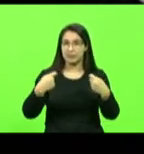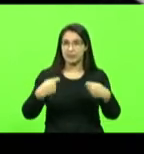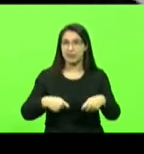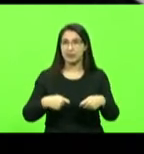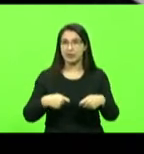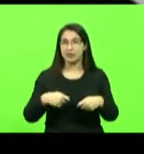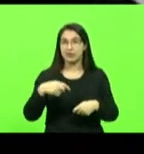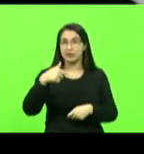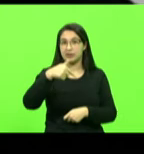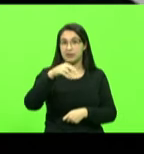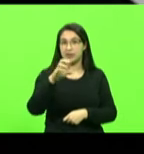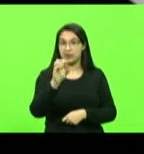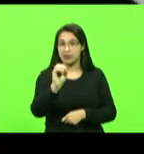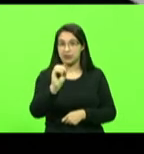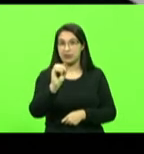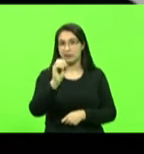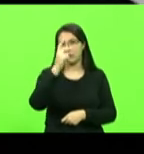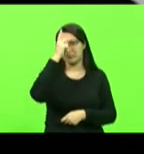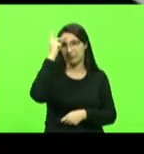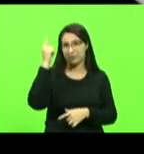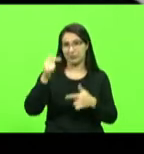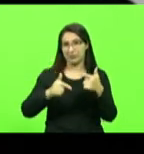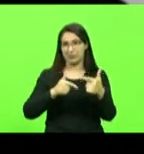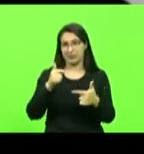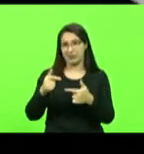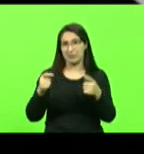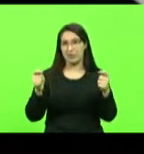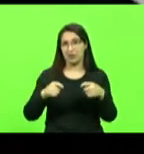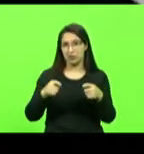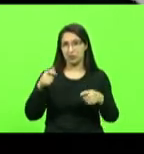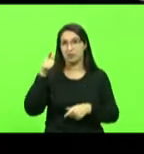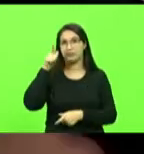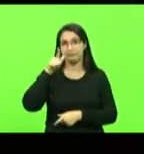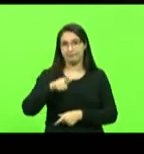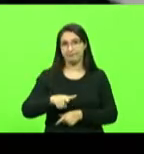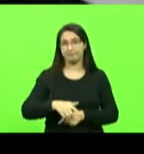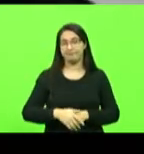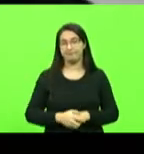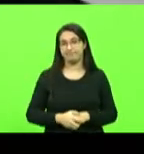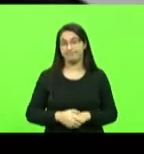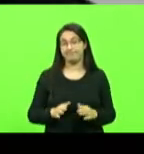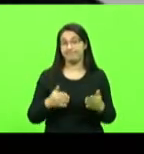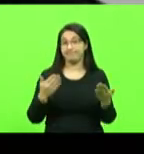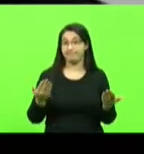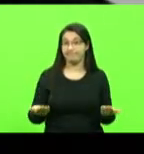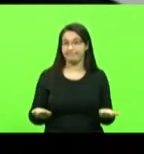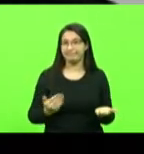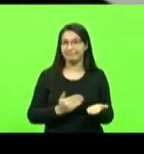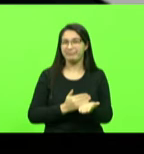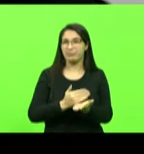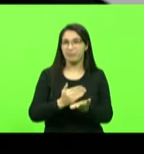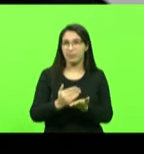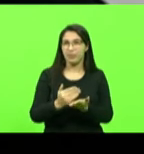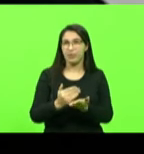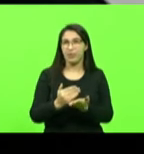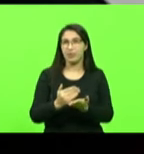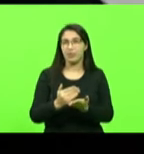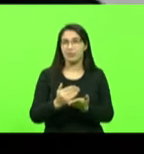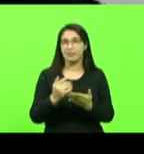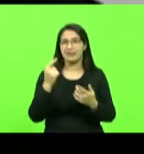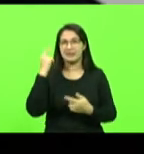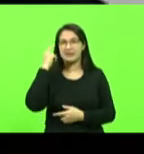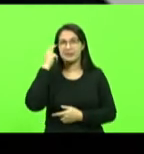70 funcionários para a secretaria funcionar. Então, é aí que começa o pensamento